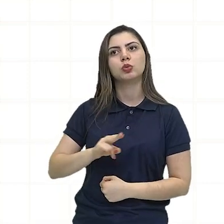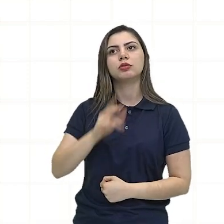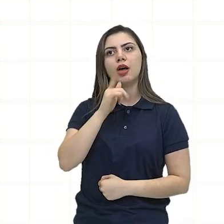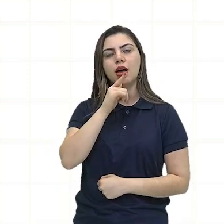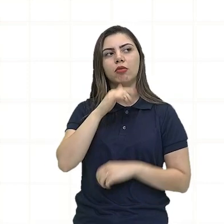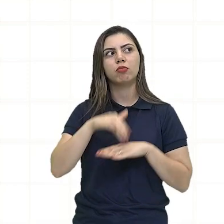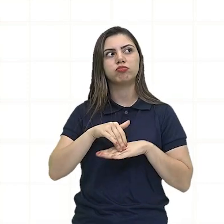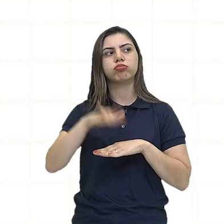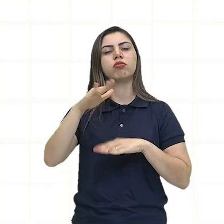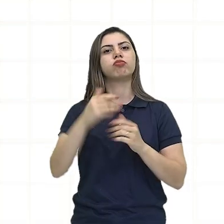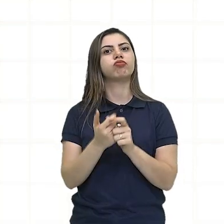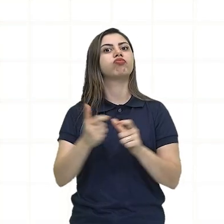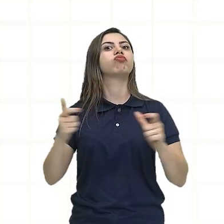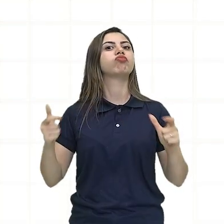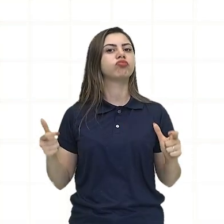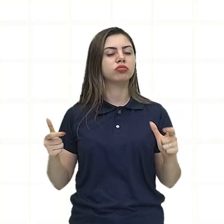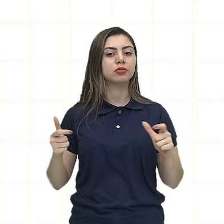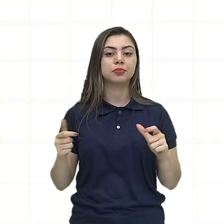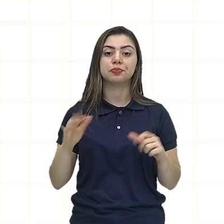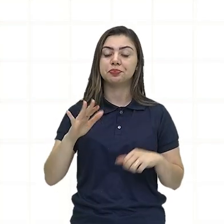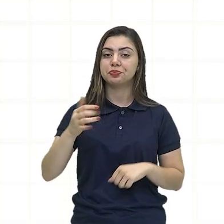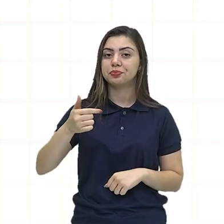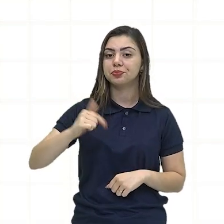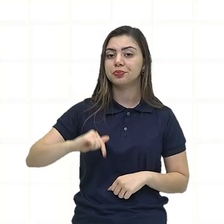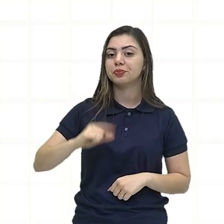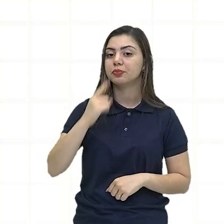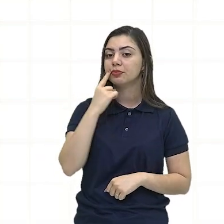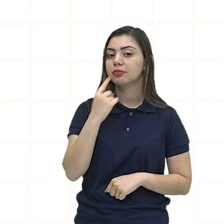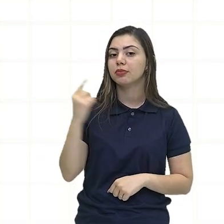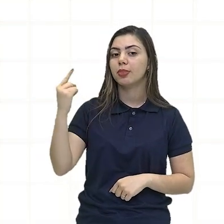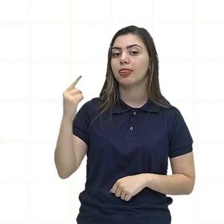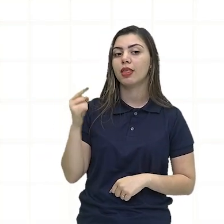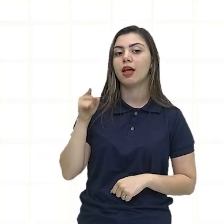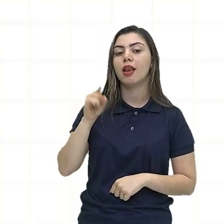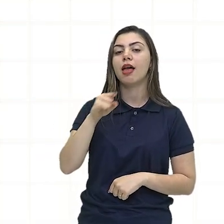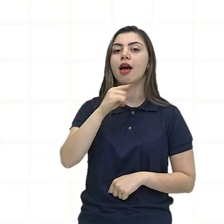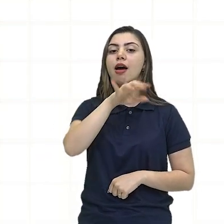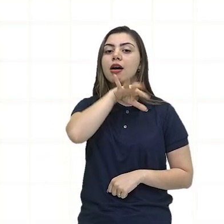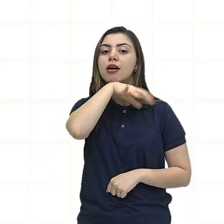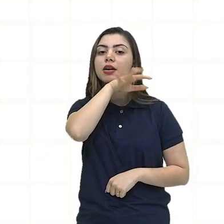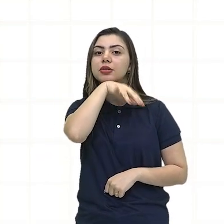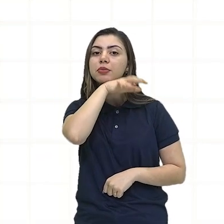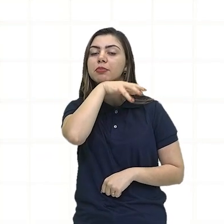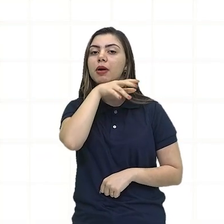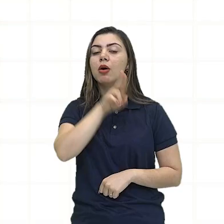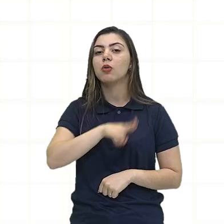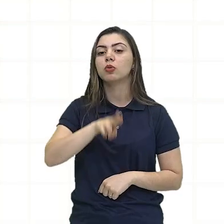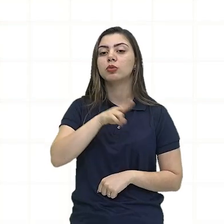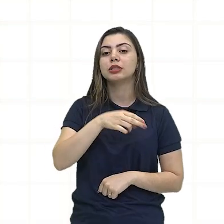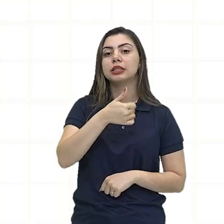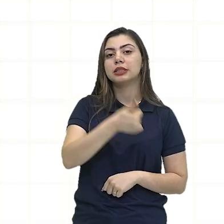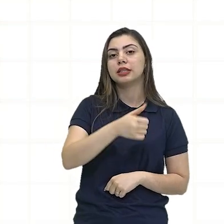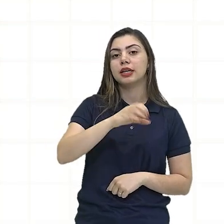água. Na sequência, a gente vai ter para uso animal, tá? Aqui com